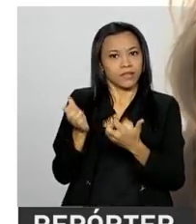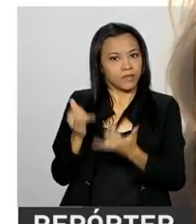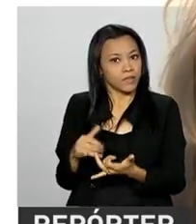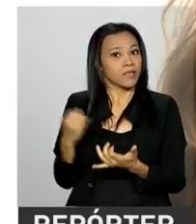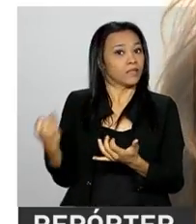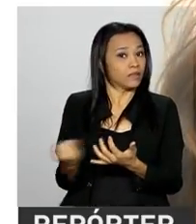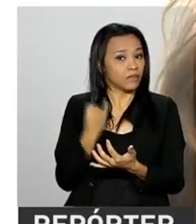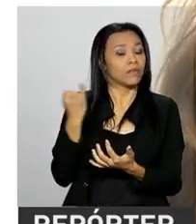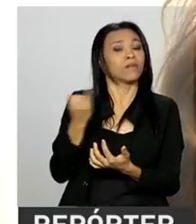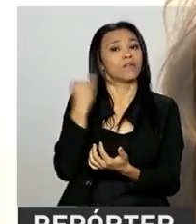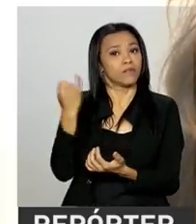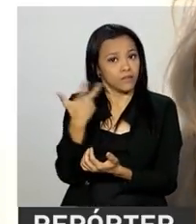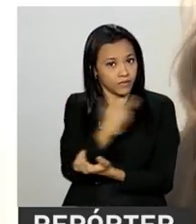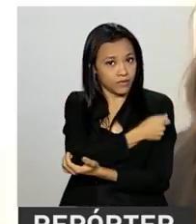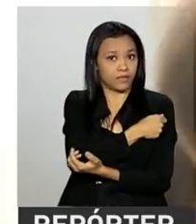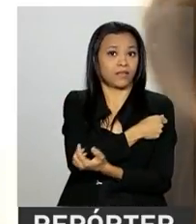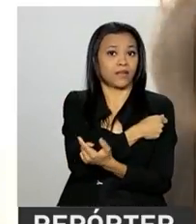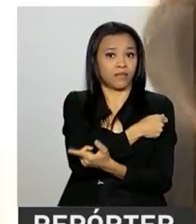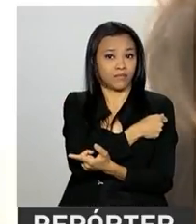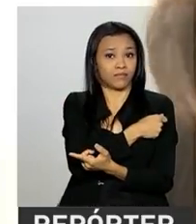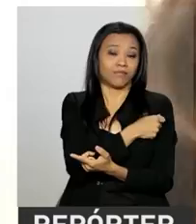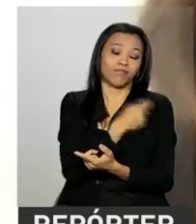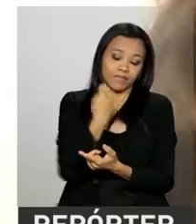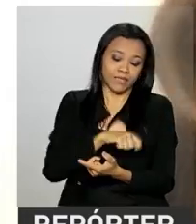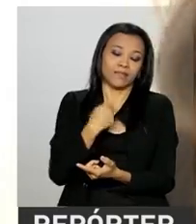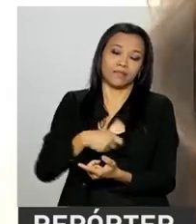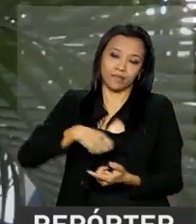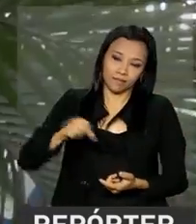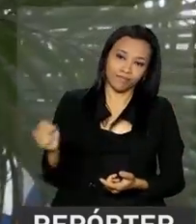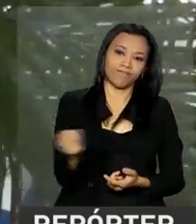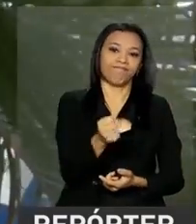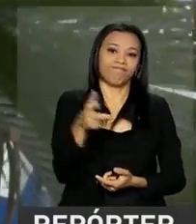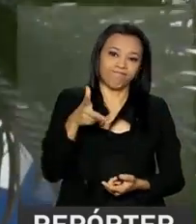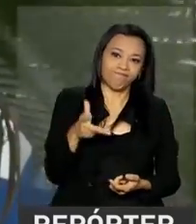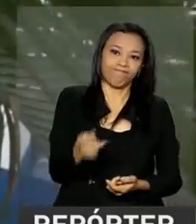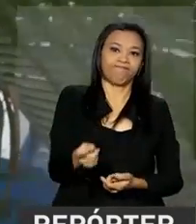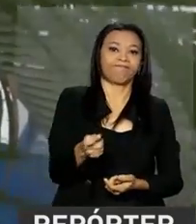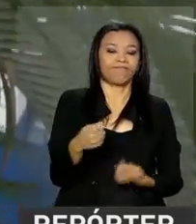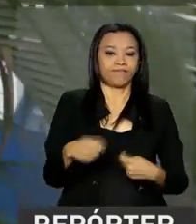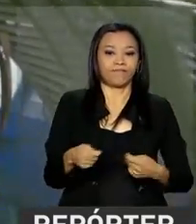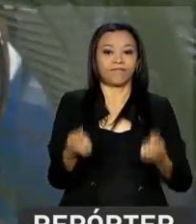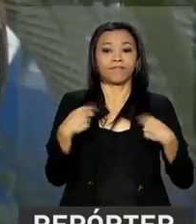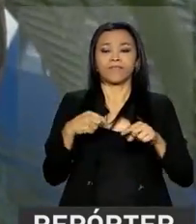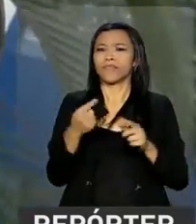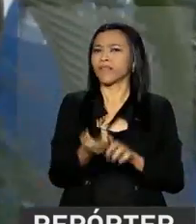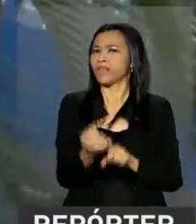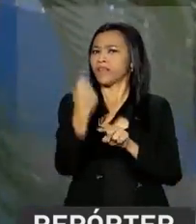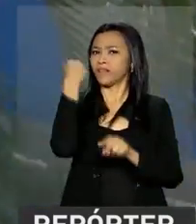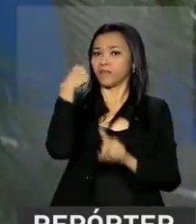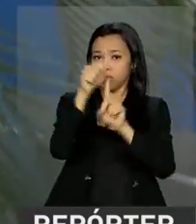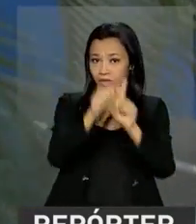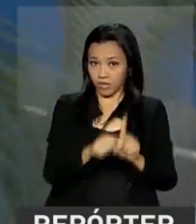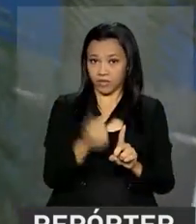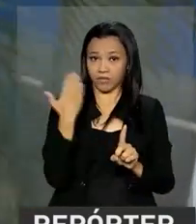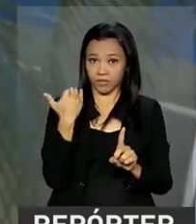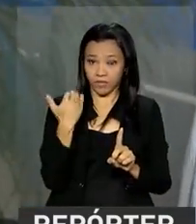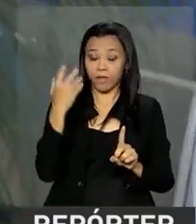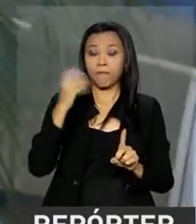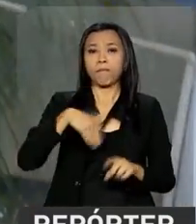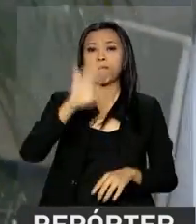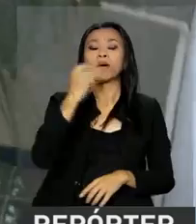vacinação e não tem jeito tem que vacinar desde o início da campanha no mês passado mais de